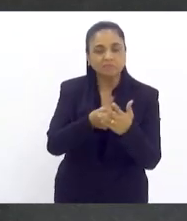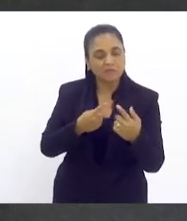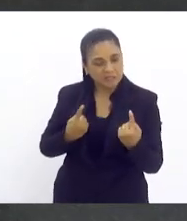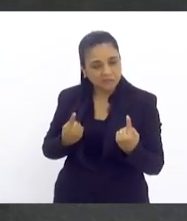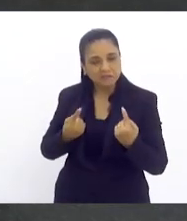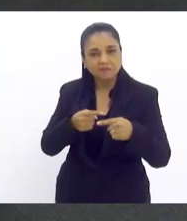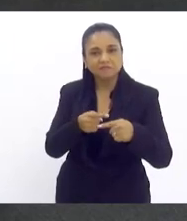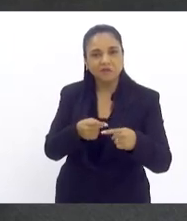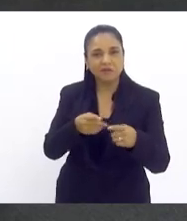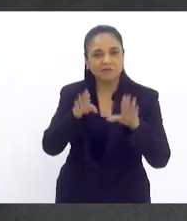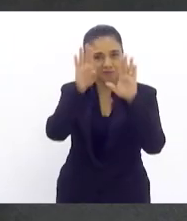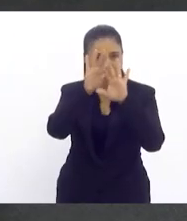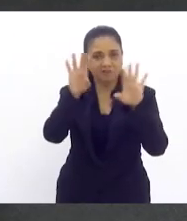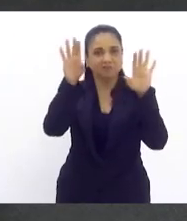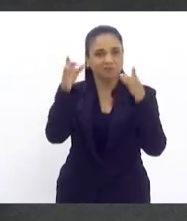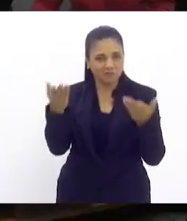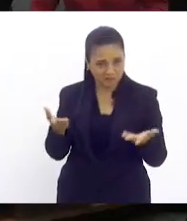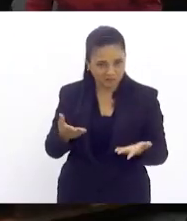domínios celestiais.